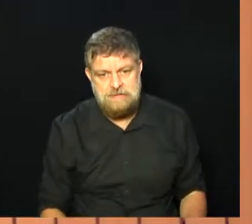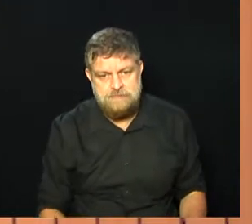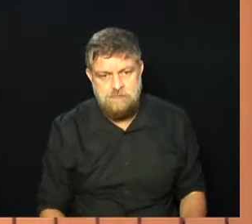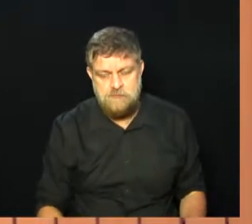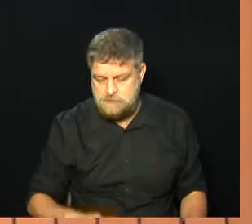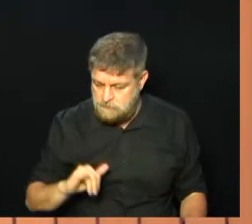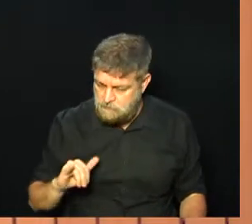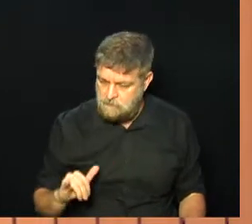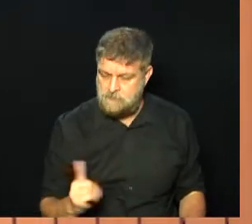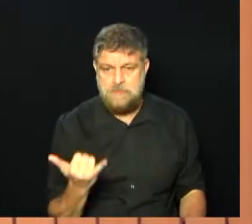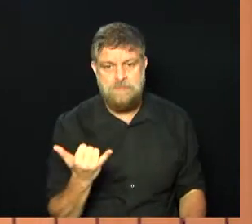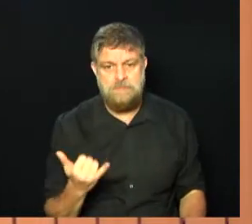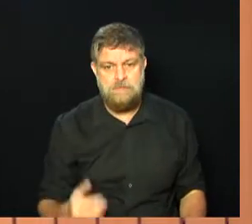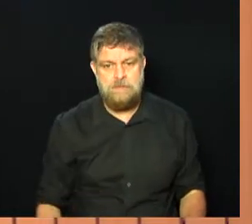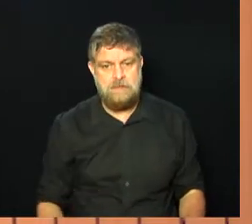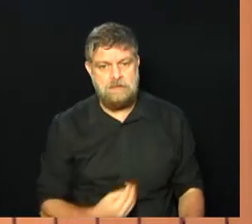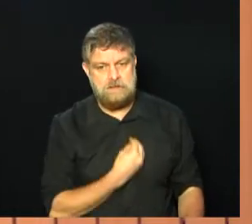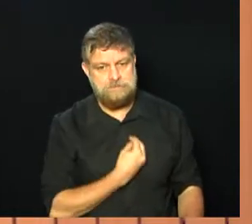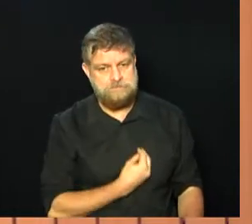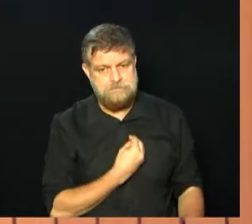aproveitando a vida por enquanto.